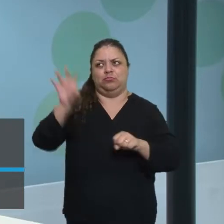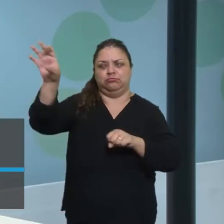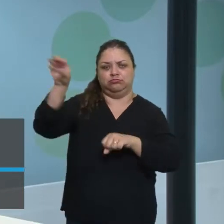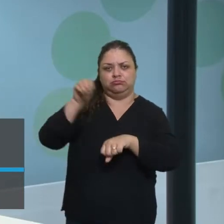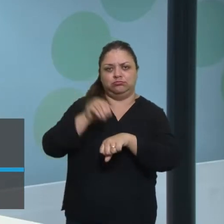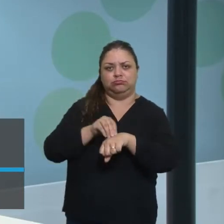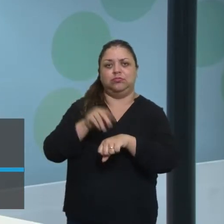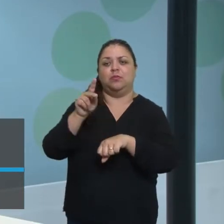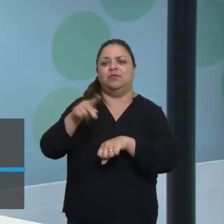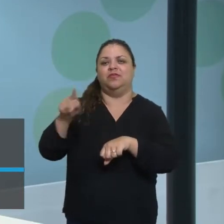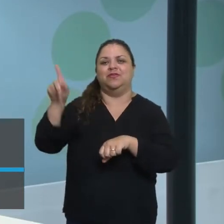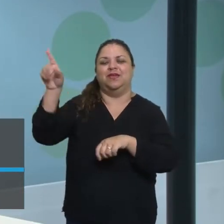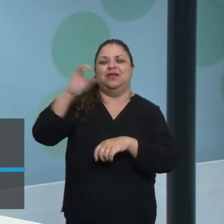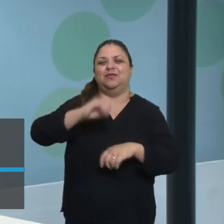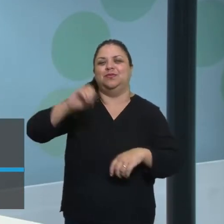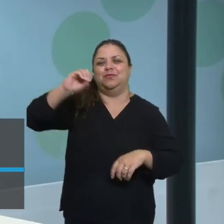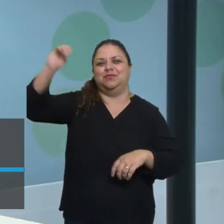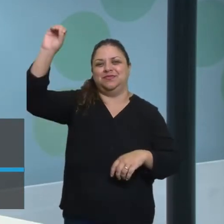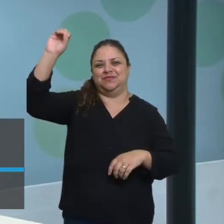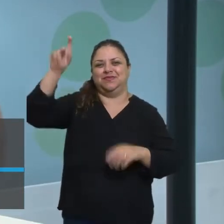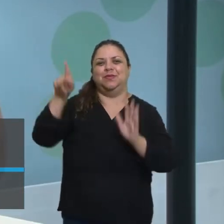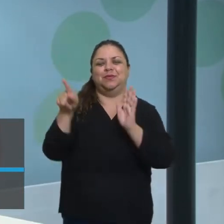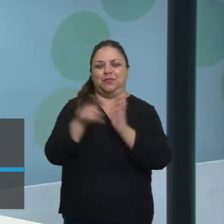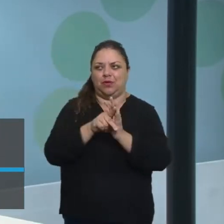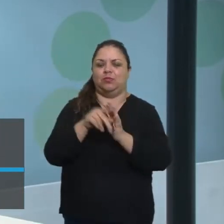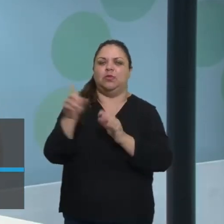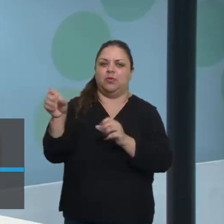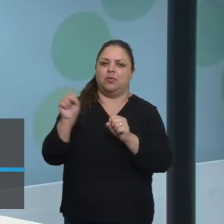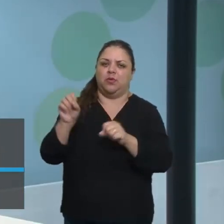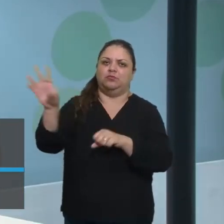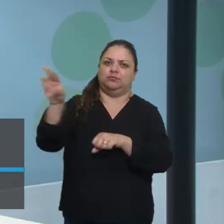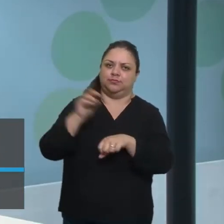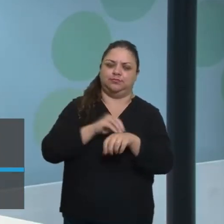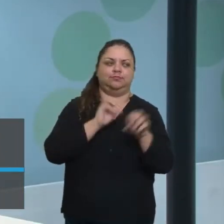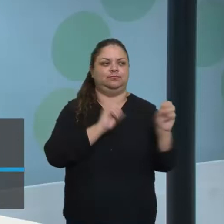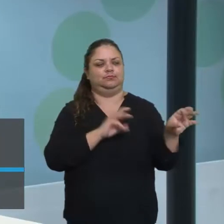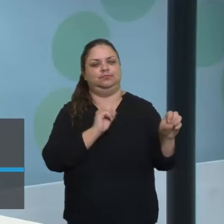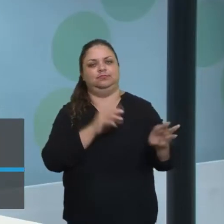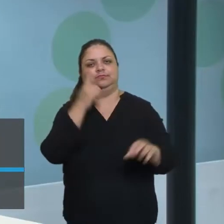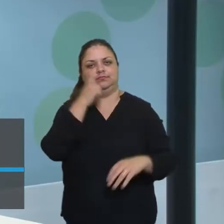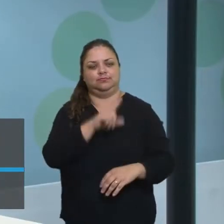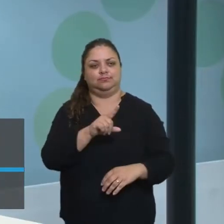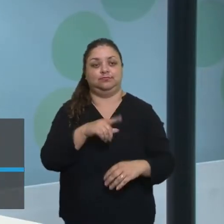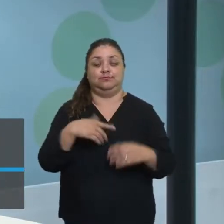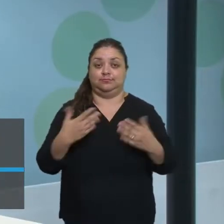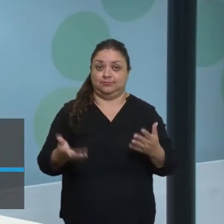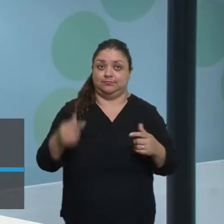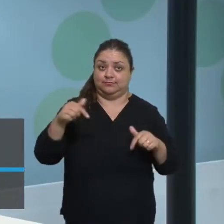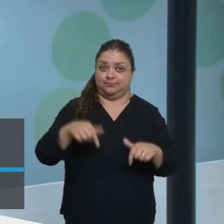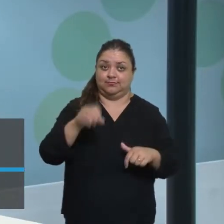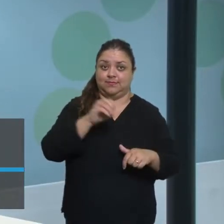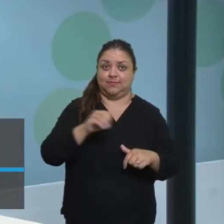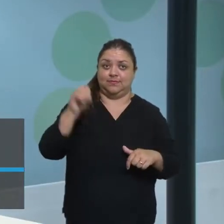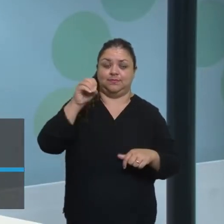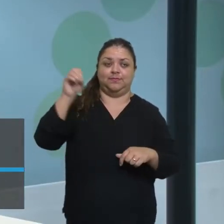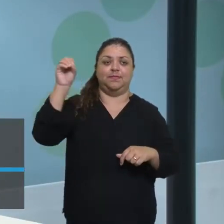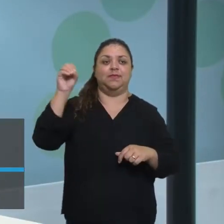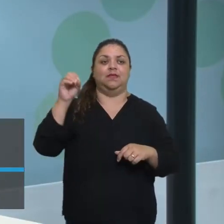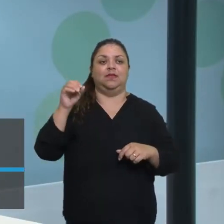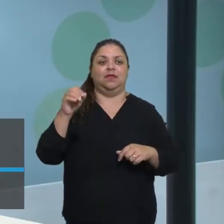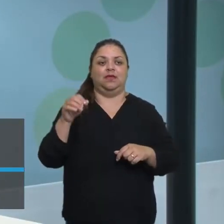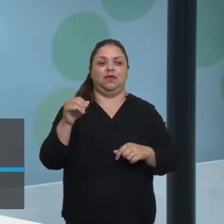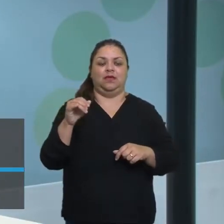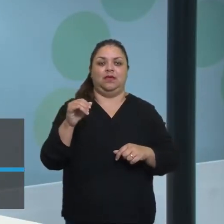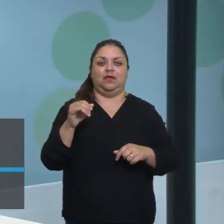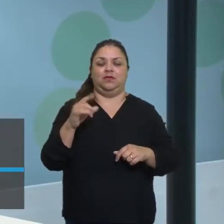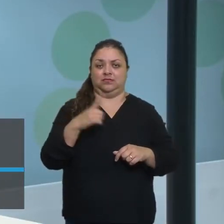que estão no repositório do centro de milhas por isso que é importante destacar veja que as aulas dos professores do centro de milhas é todas elas